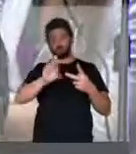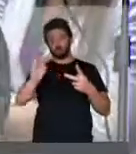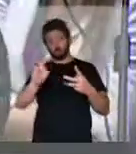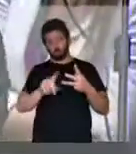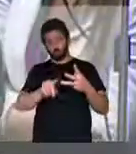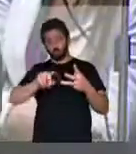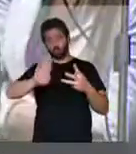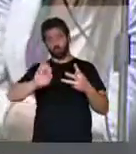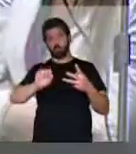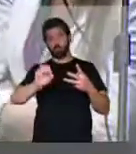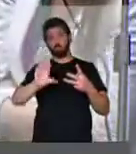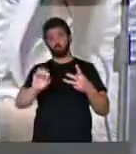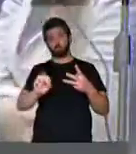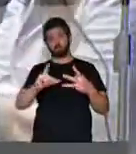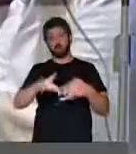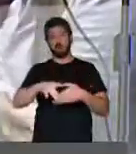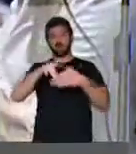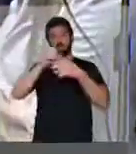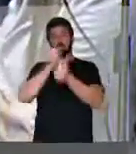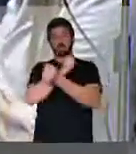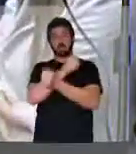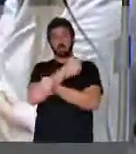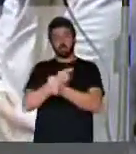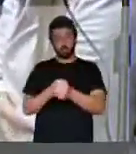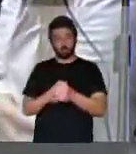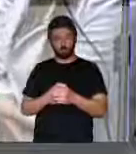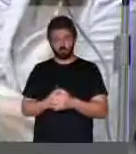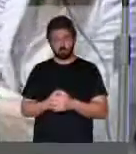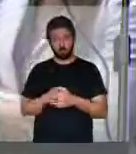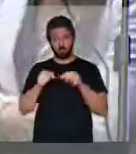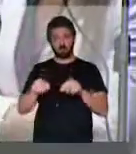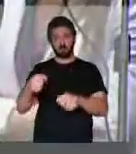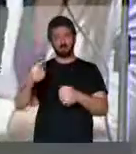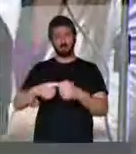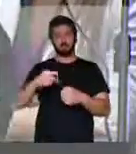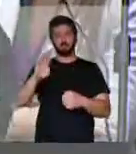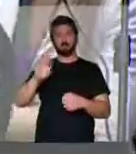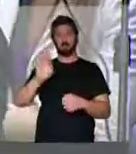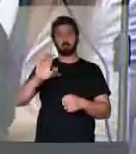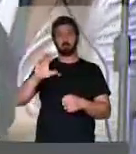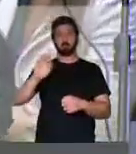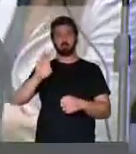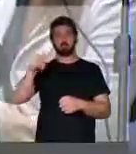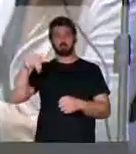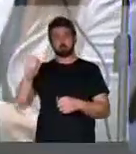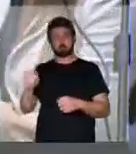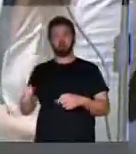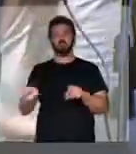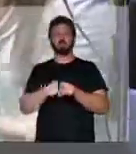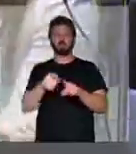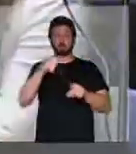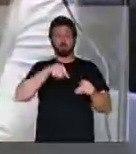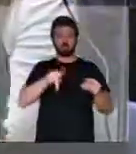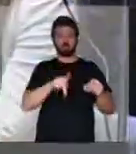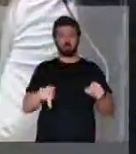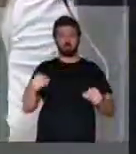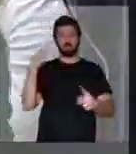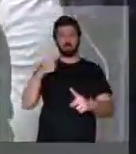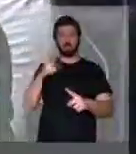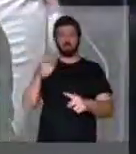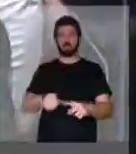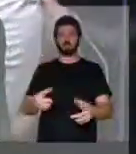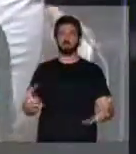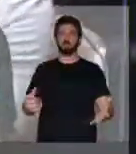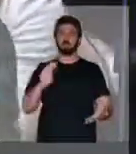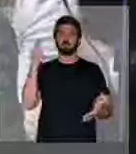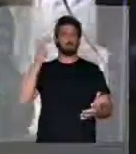são líderes quilombolas de uma comunidade de Barcarena. E os professores também sendo ameaçados. Não